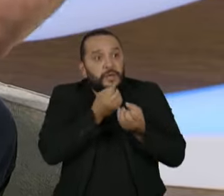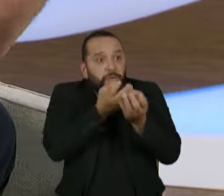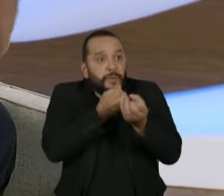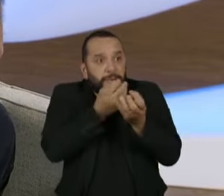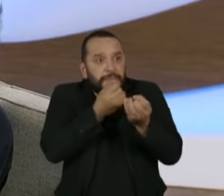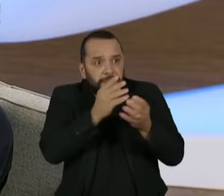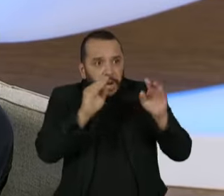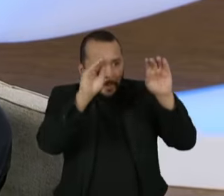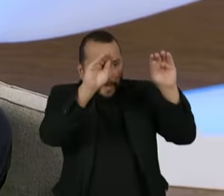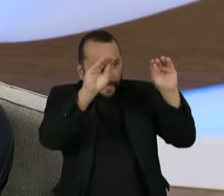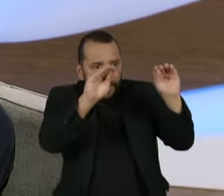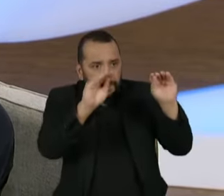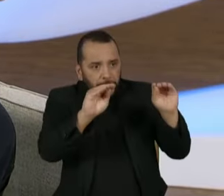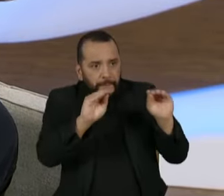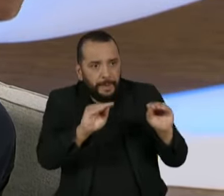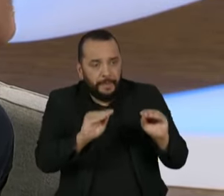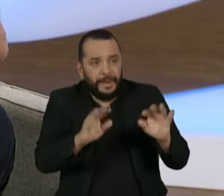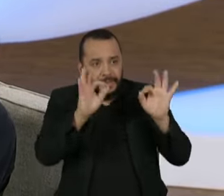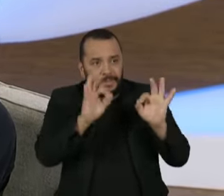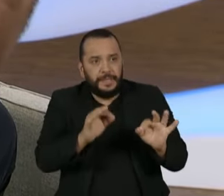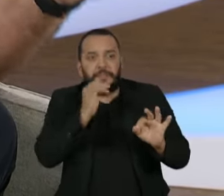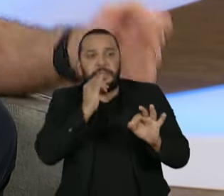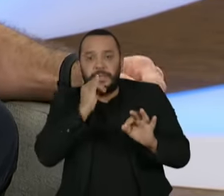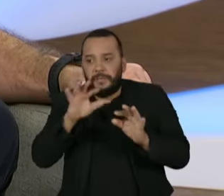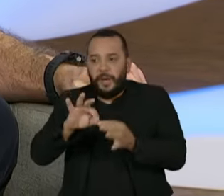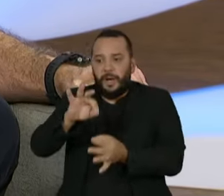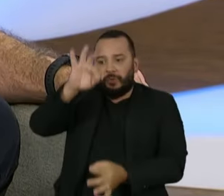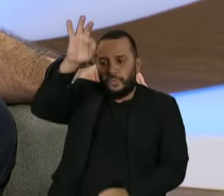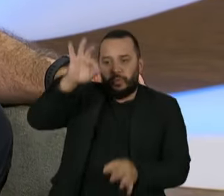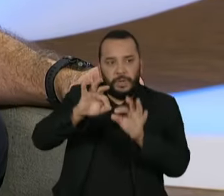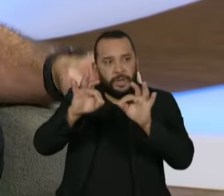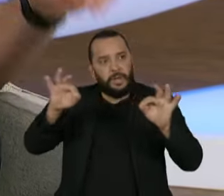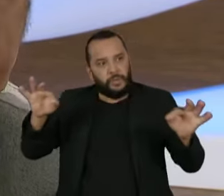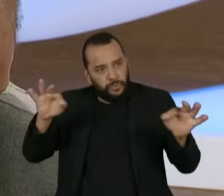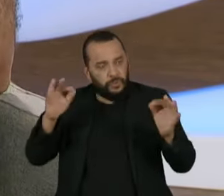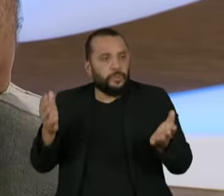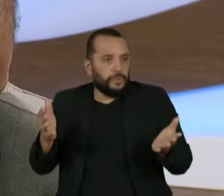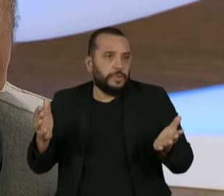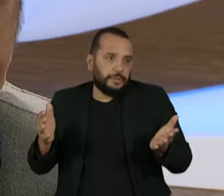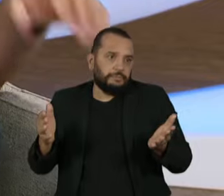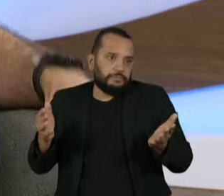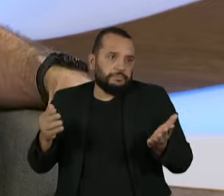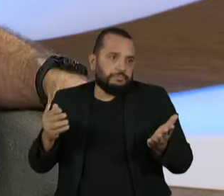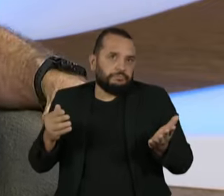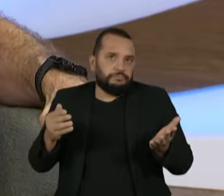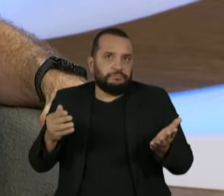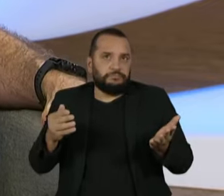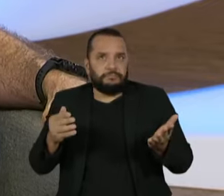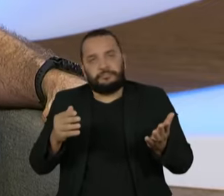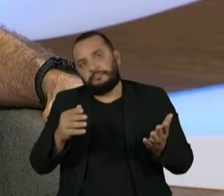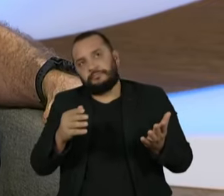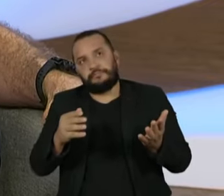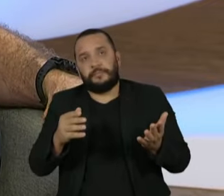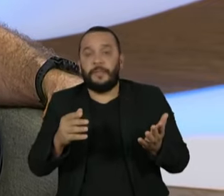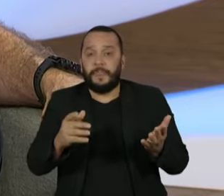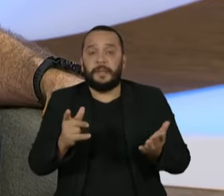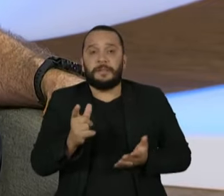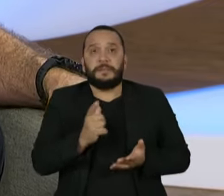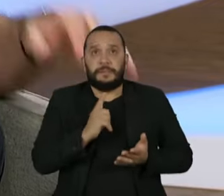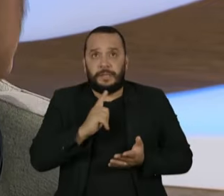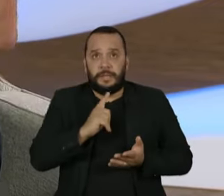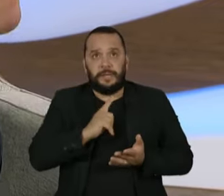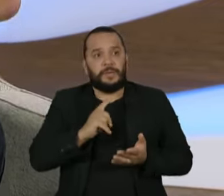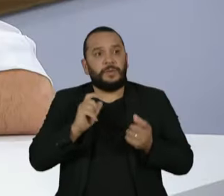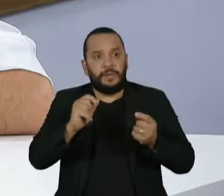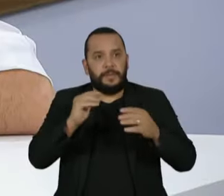geladeiras diferentes se cabe na altura se passa na porta assim por diante E se a gente tivesse E aí tem um grande salto um pouco mais